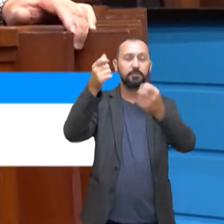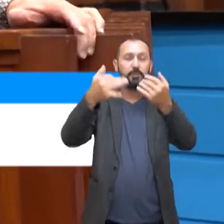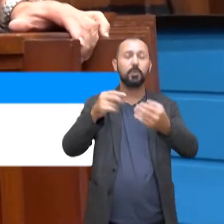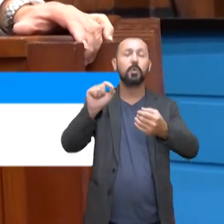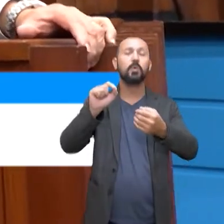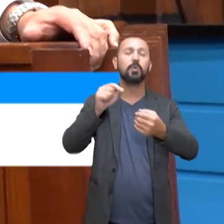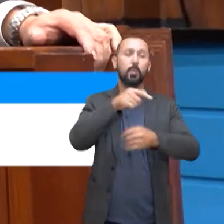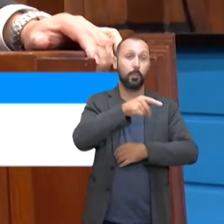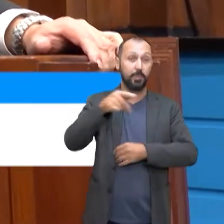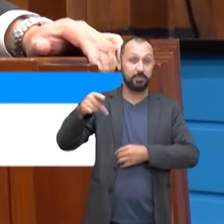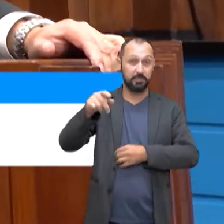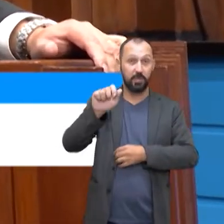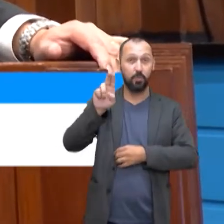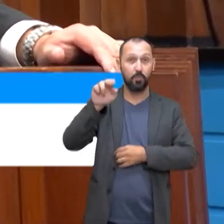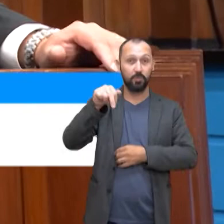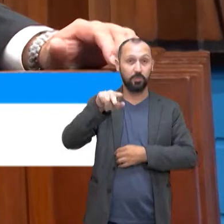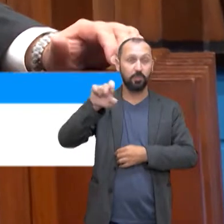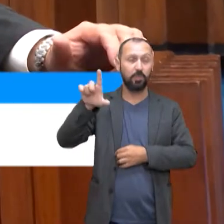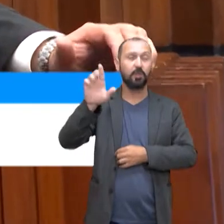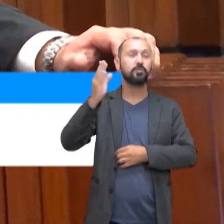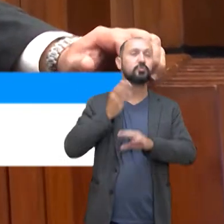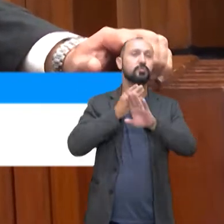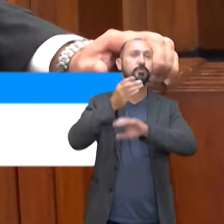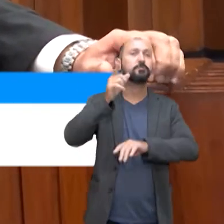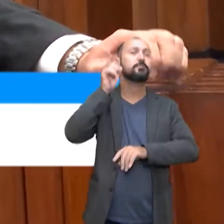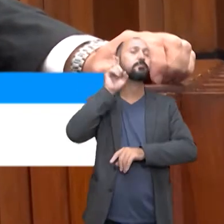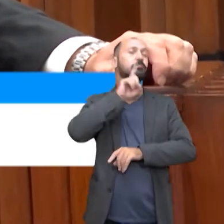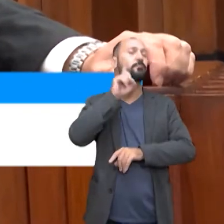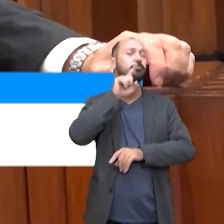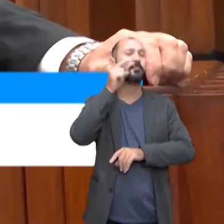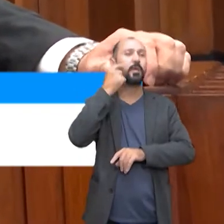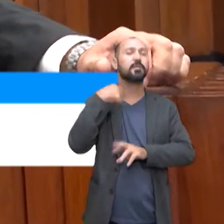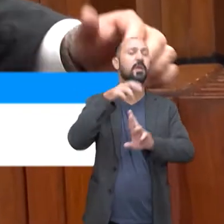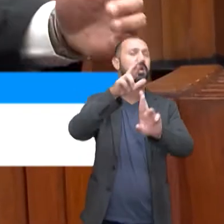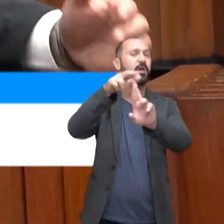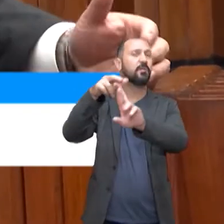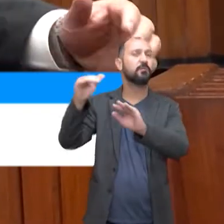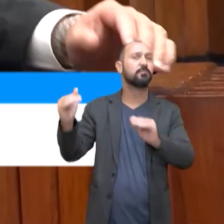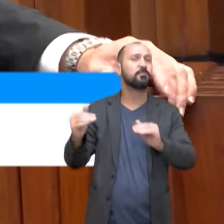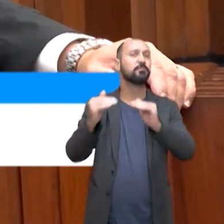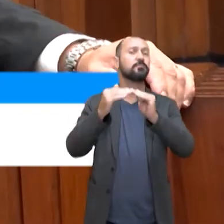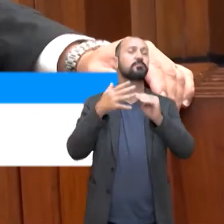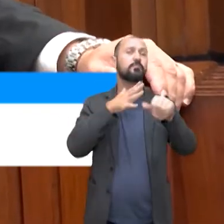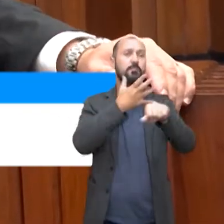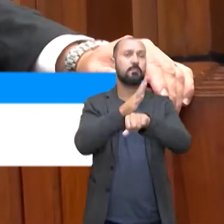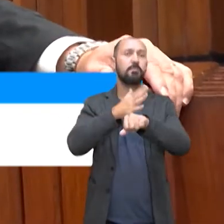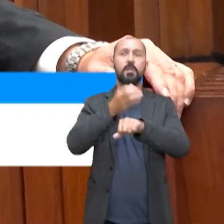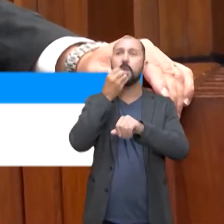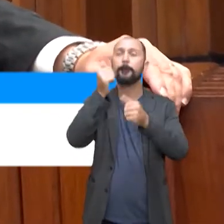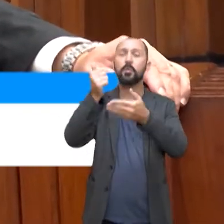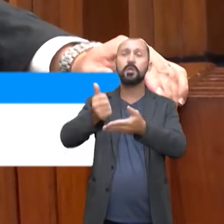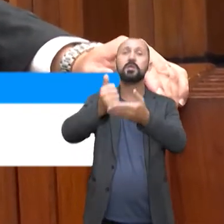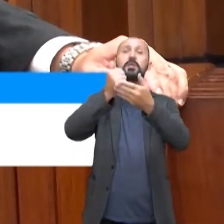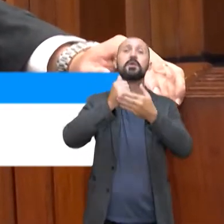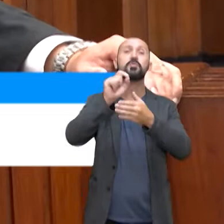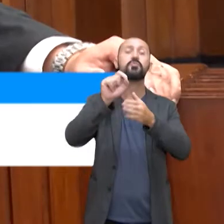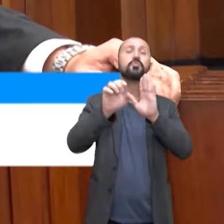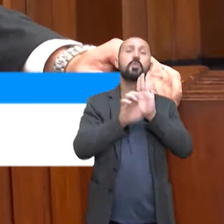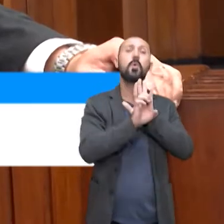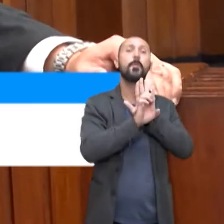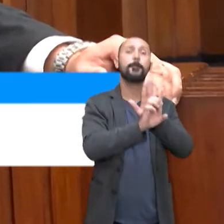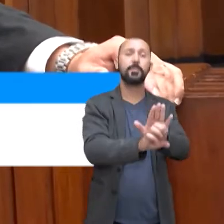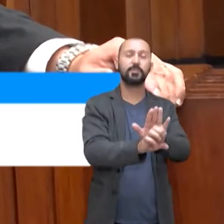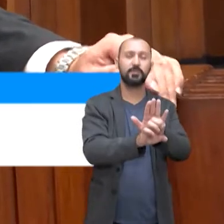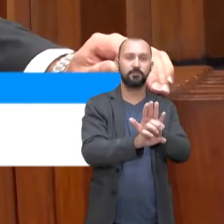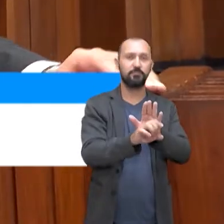falou que o objetivo da missão aos Estados Unidos foi de buscar referências alinhadas às boas práticas que contribuem com o modelo